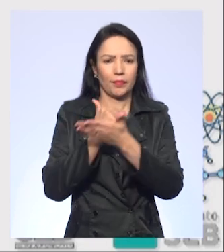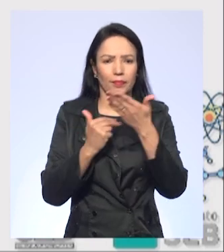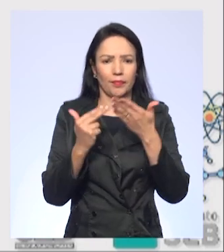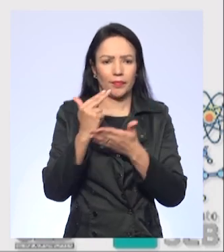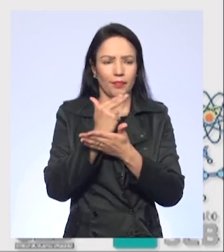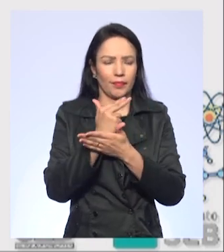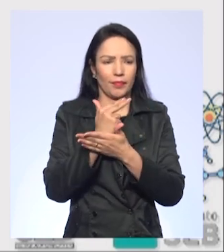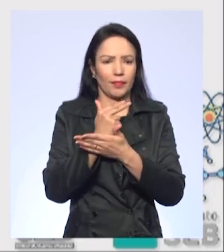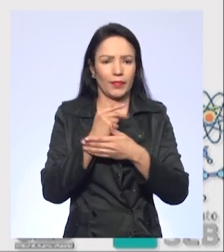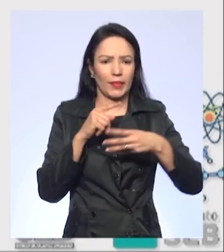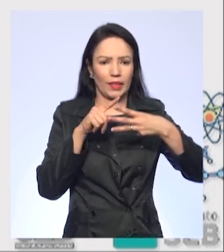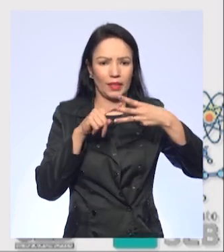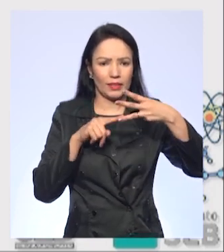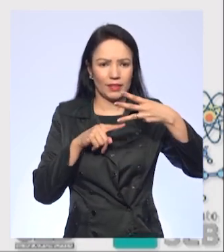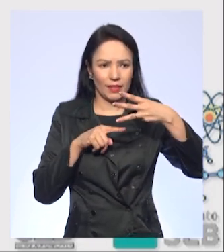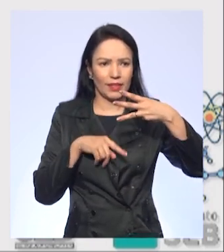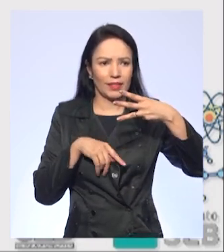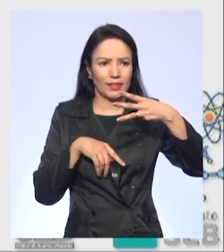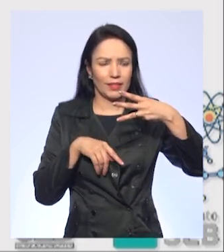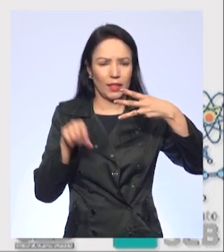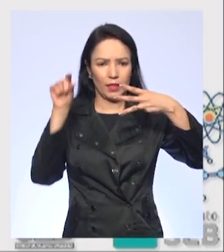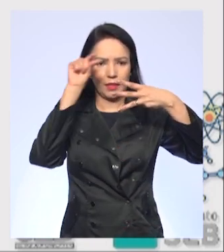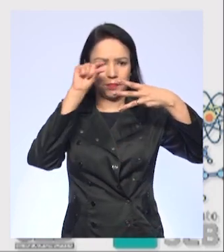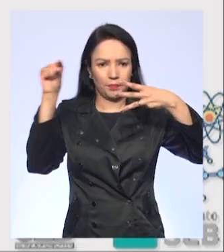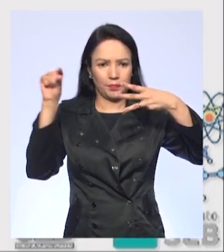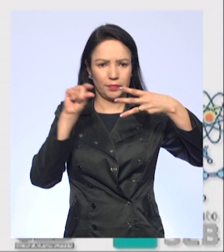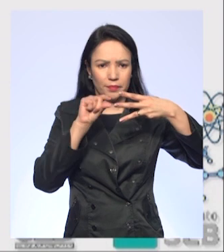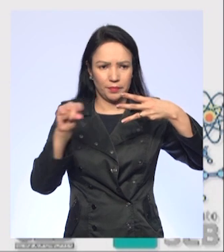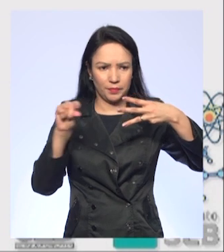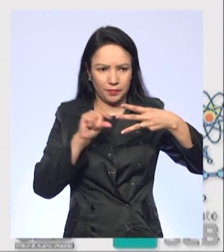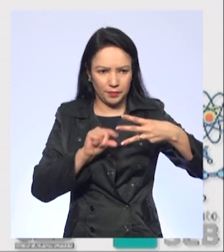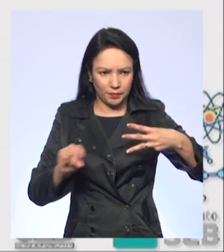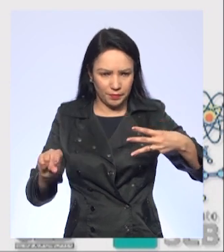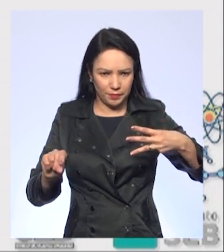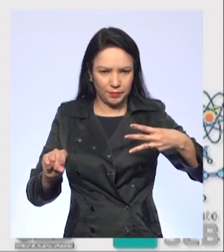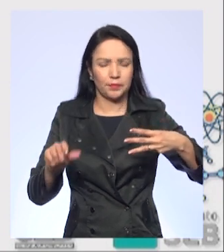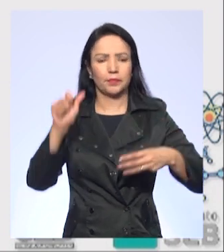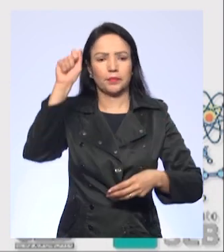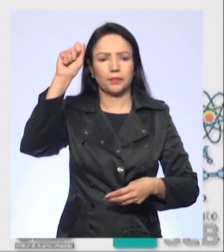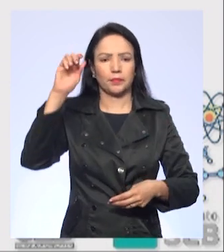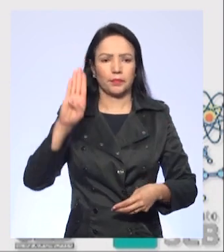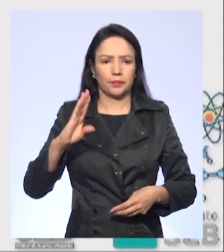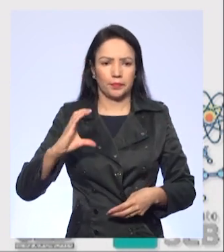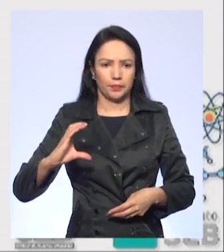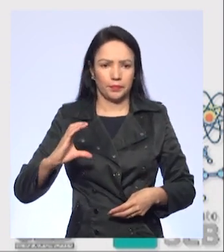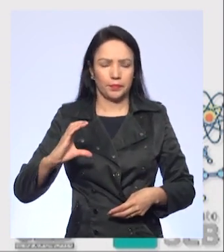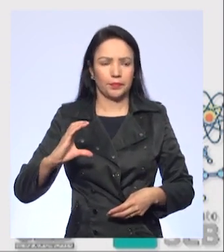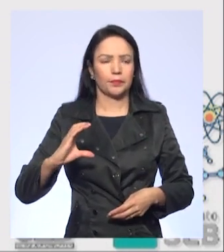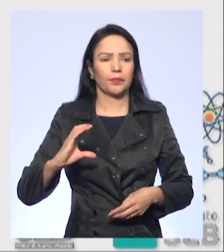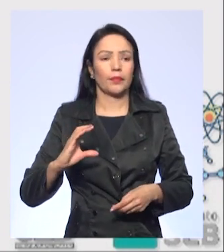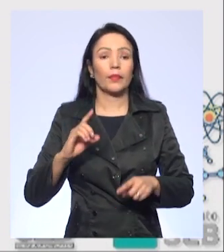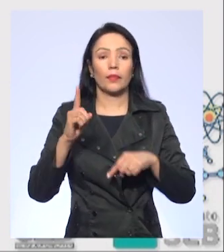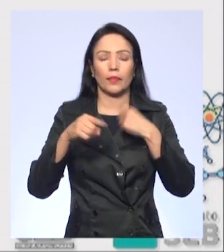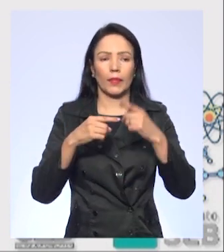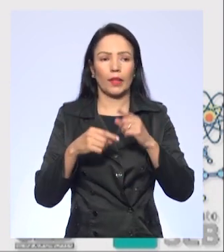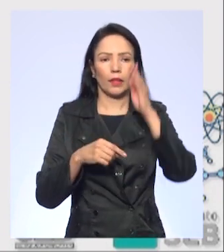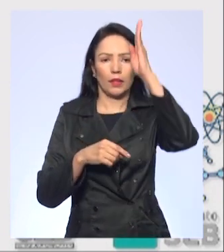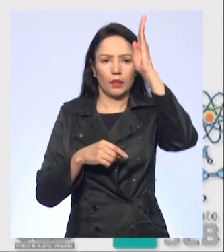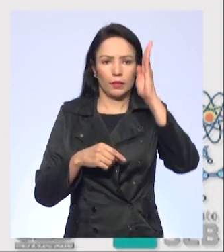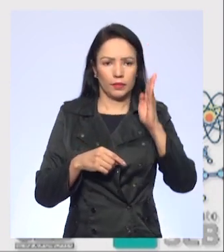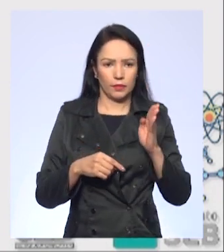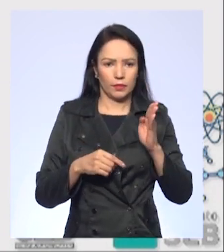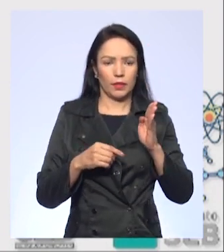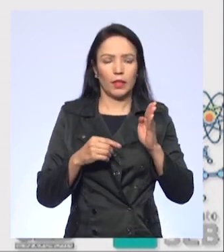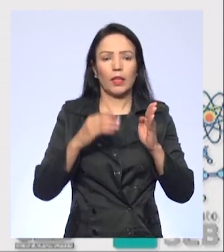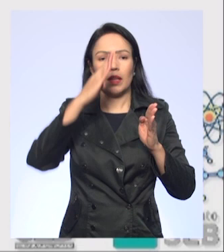você 3 retas paralelas que eu estou chamando de A, B e C. E 2 retas transversais que o